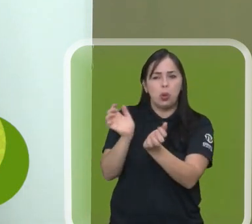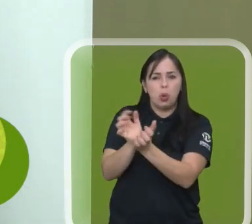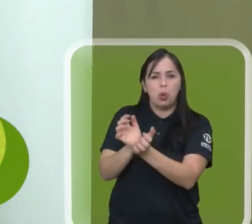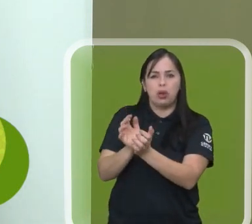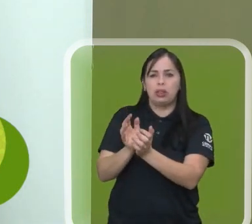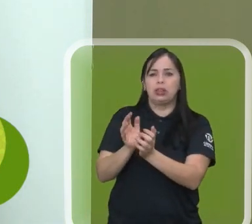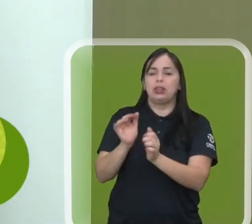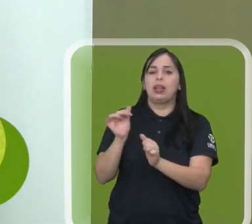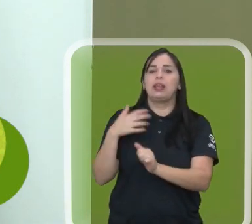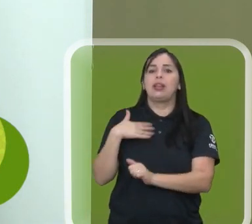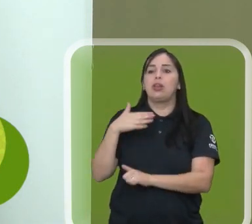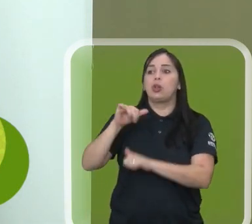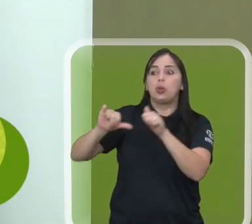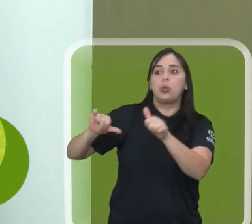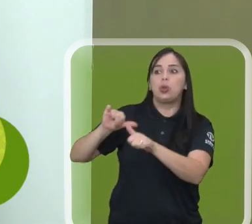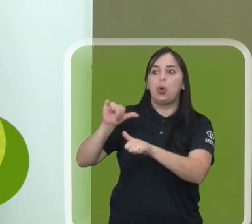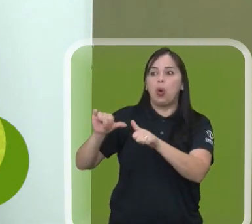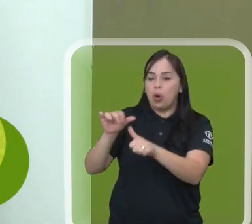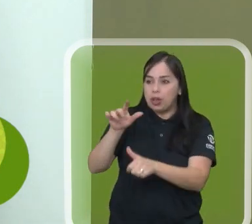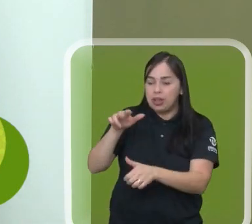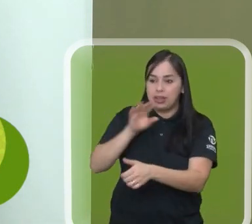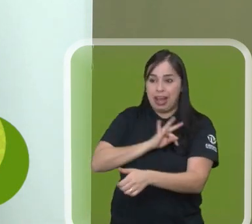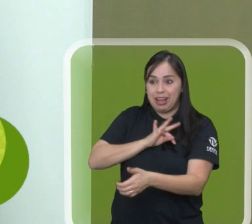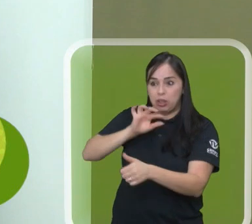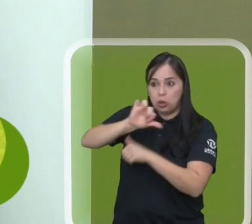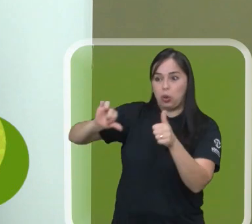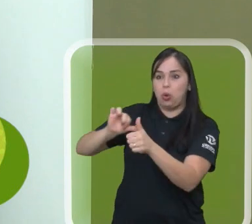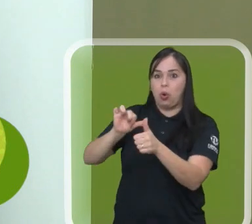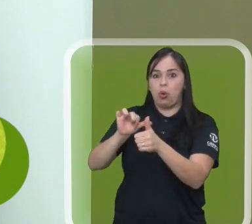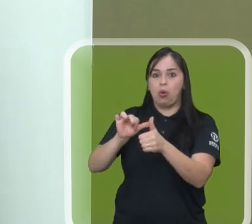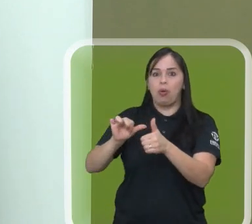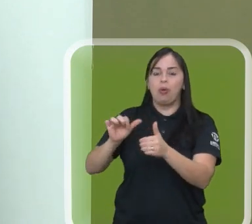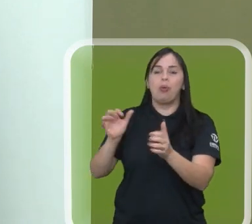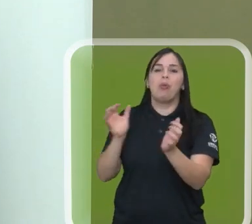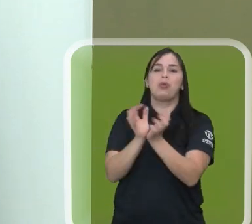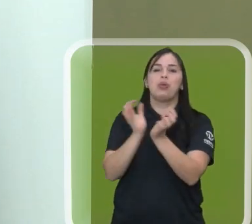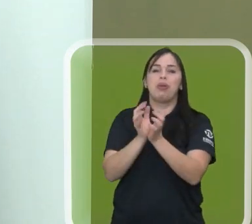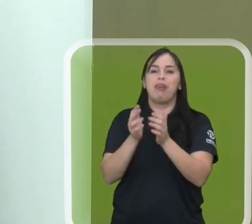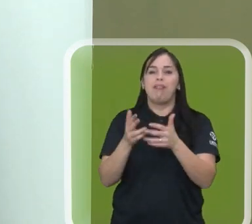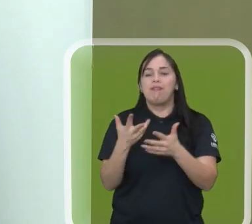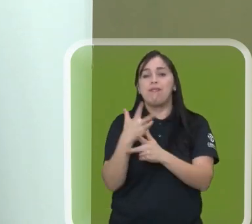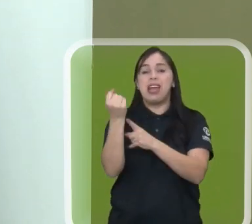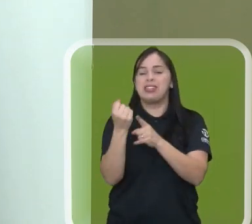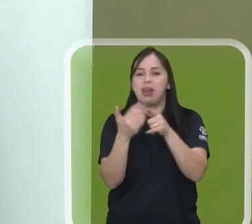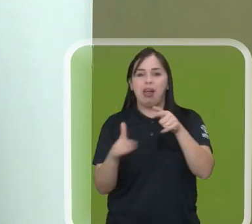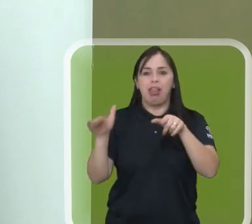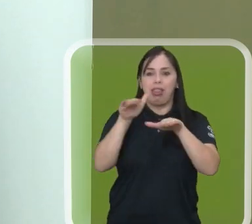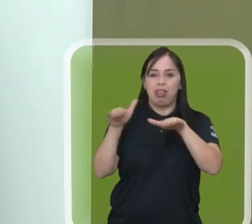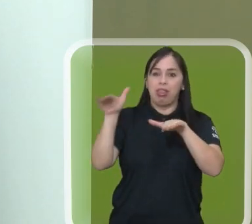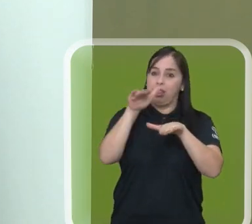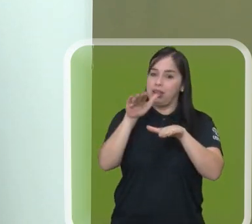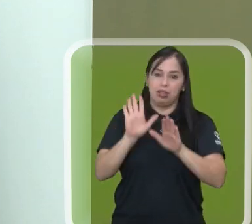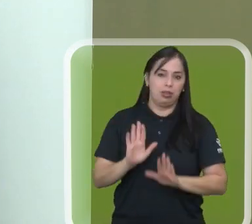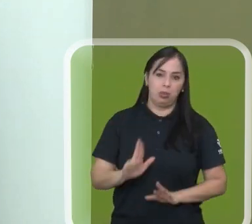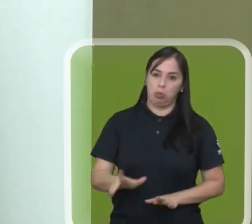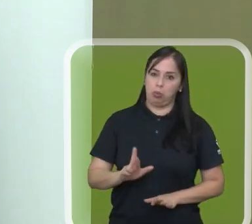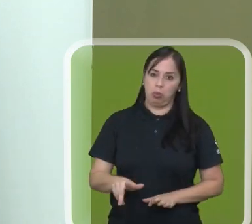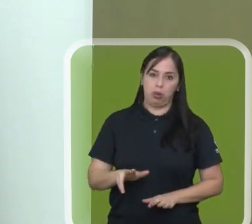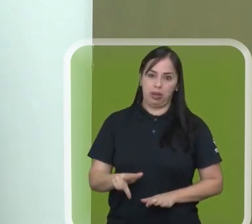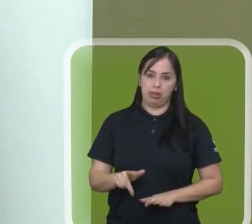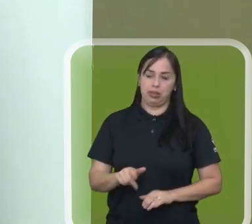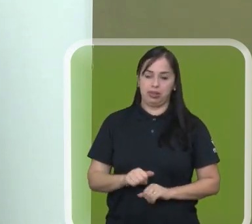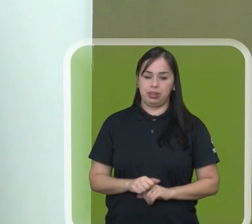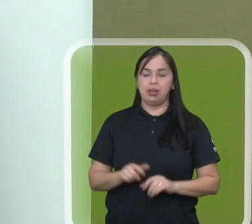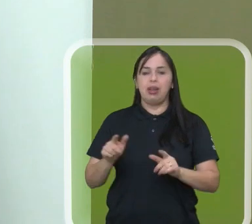não foi a troca que fez o time subir. Nunca eu consegui ir trocando, muito pelo contrário, né? Até acabou causando aí uma situação... Um desgaste, né?